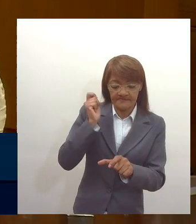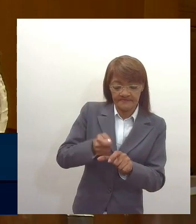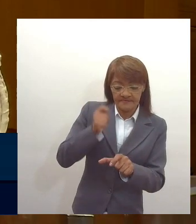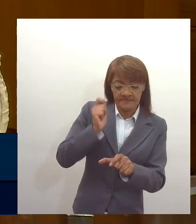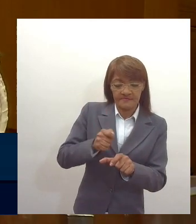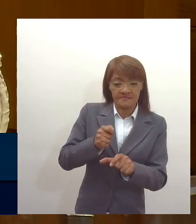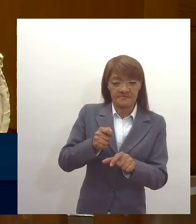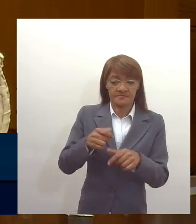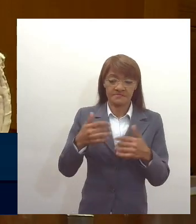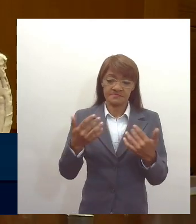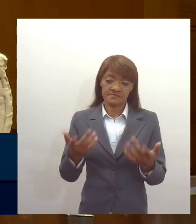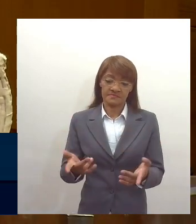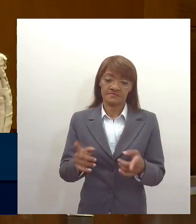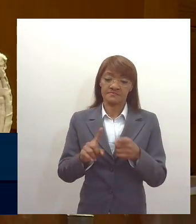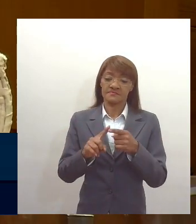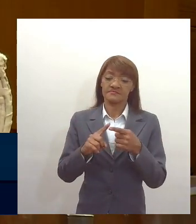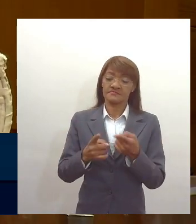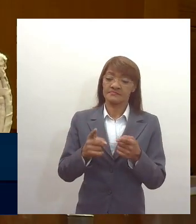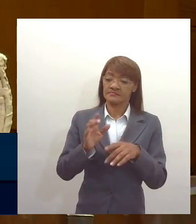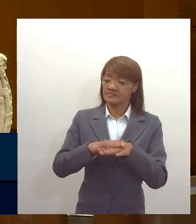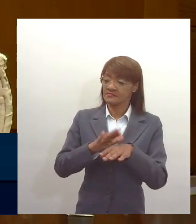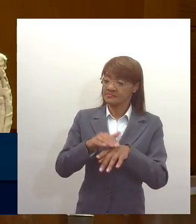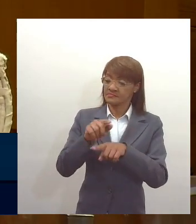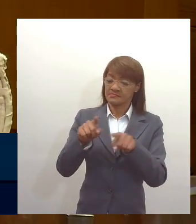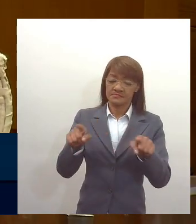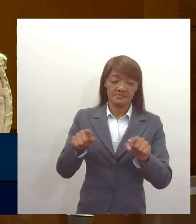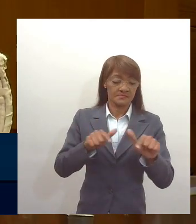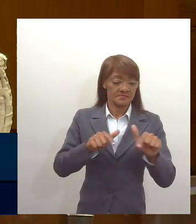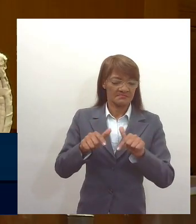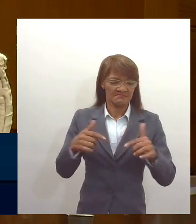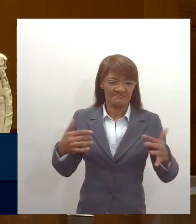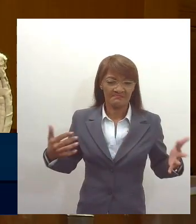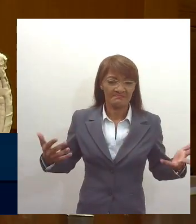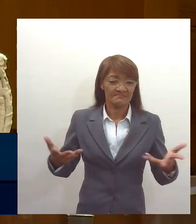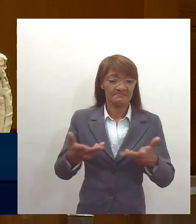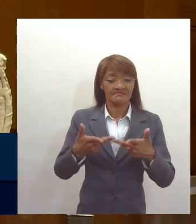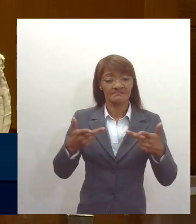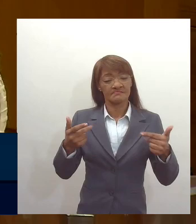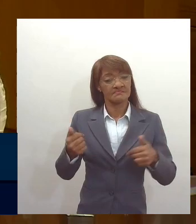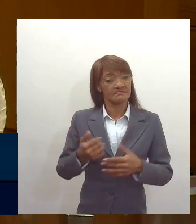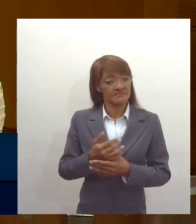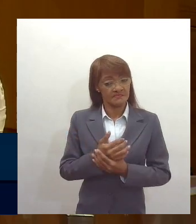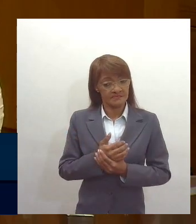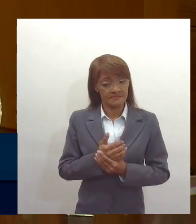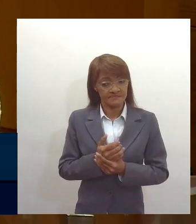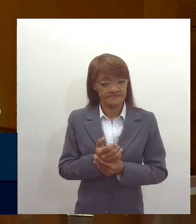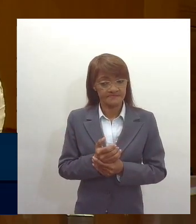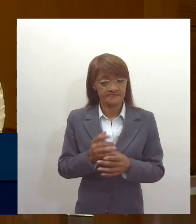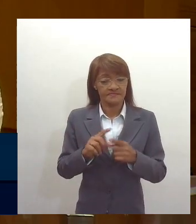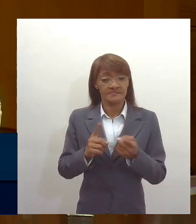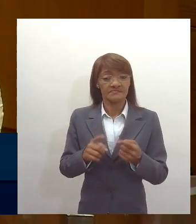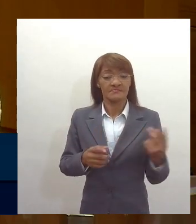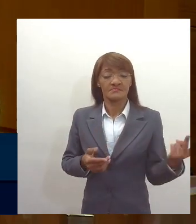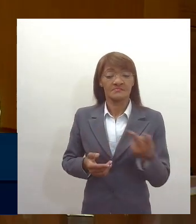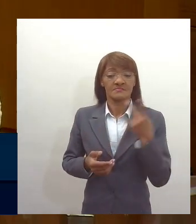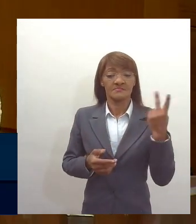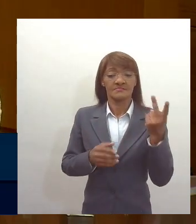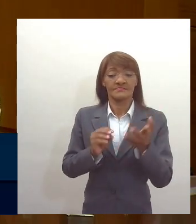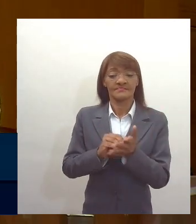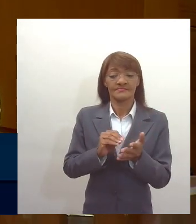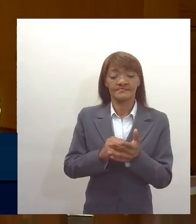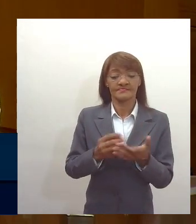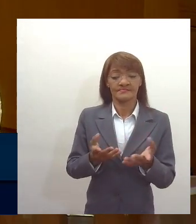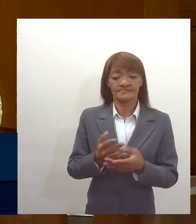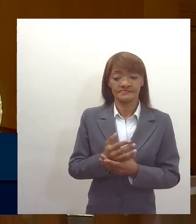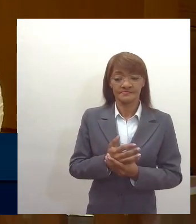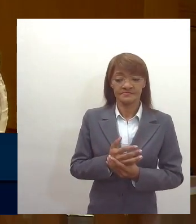trabalho belíssimo lá, que infelizmente não é valorizado. Eles reclamam que o pessoal compra um